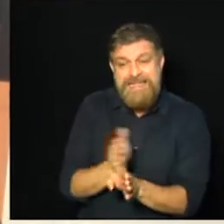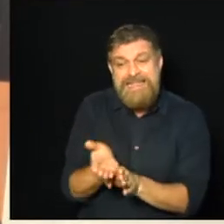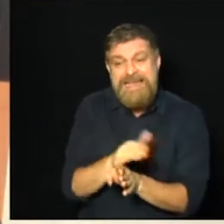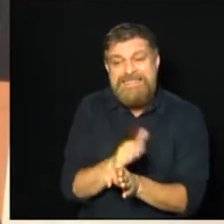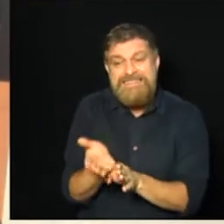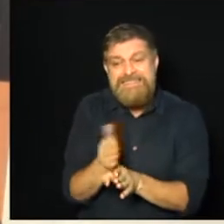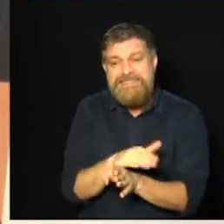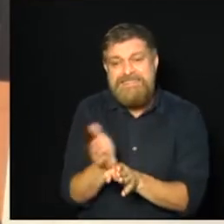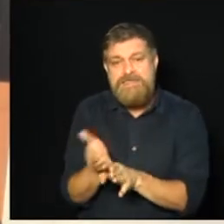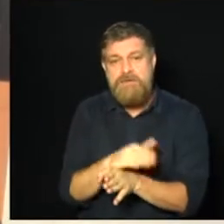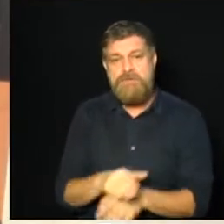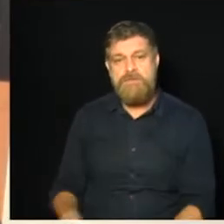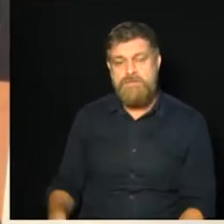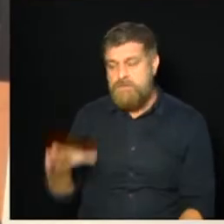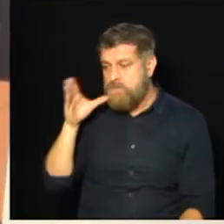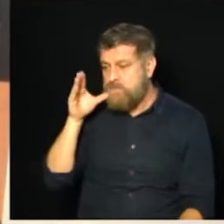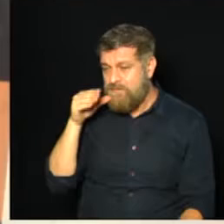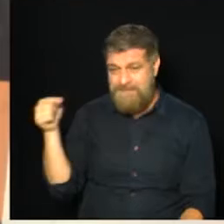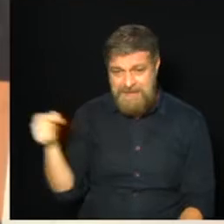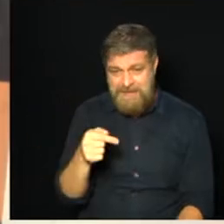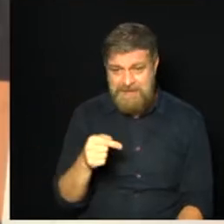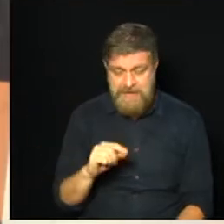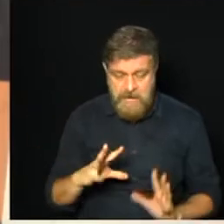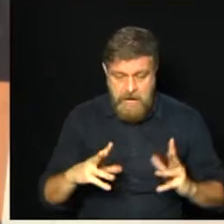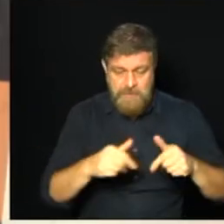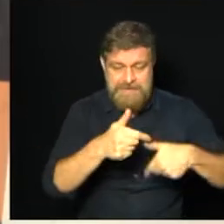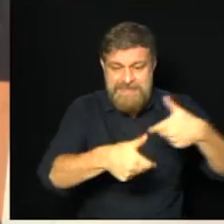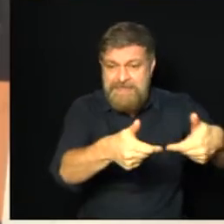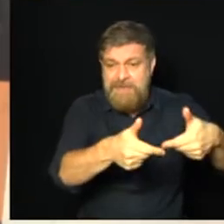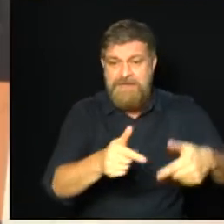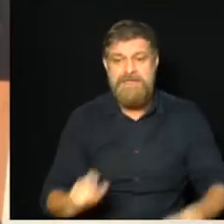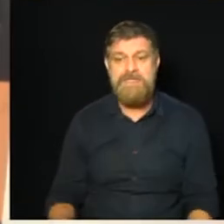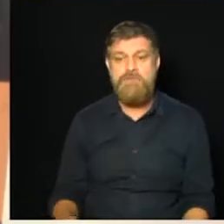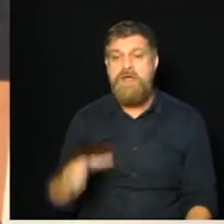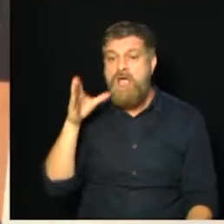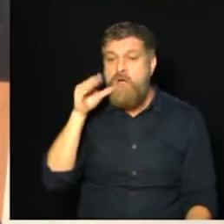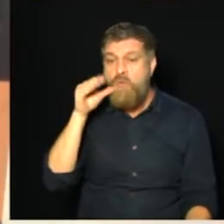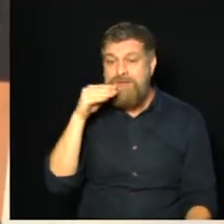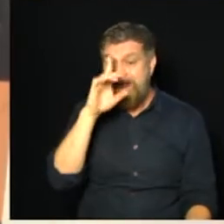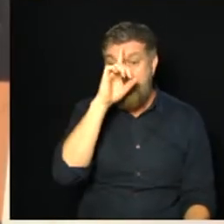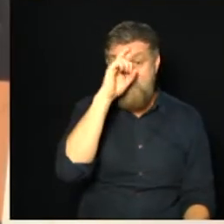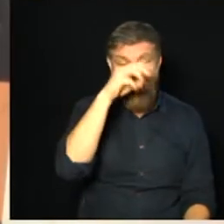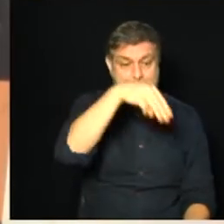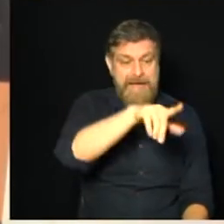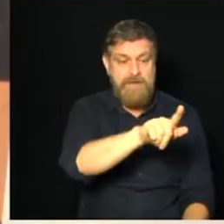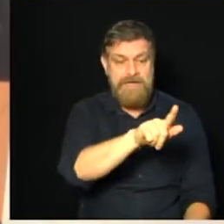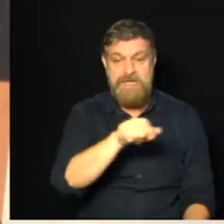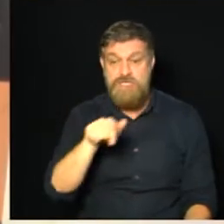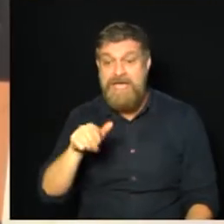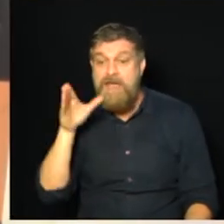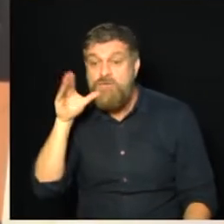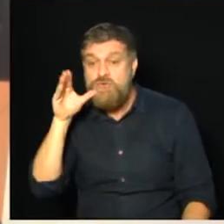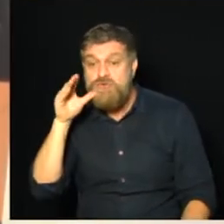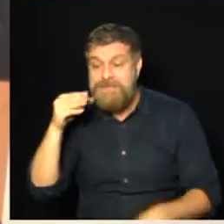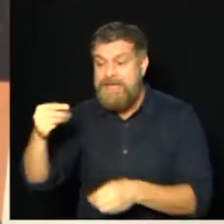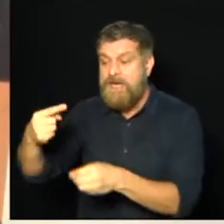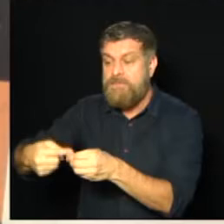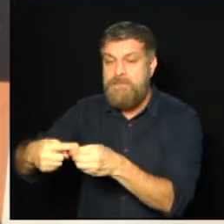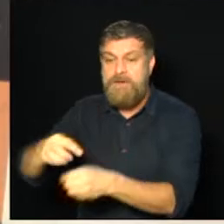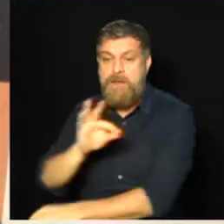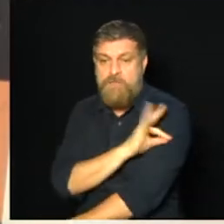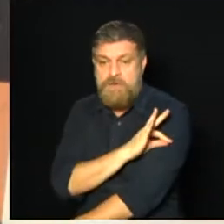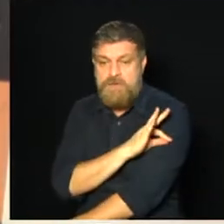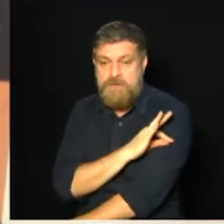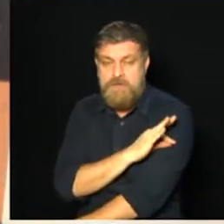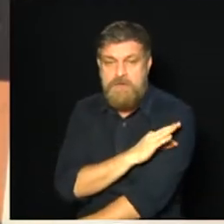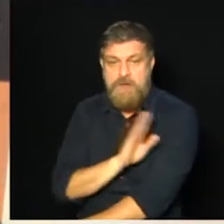servidores. Todo mundo que está lá hoje não é servidor da Rede Mário Gatti, é do município. A gente já tinha esse problema quando era o Hospital Mário Gatti.